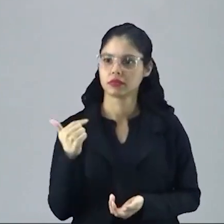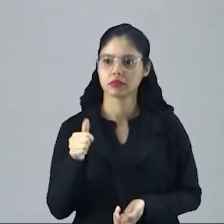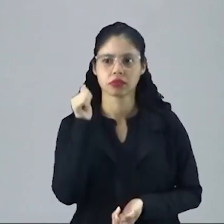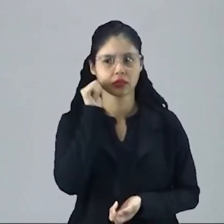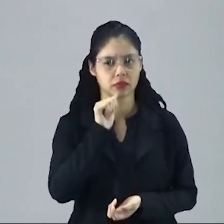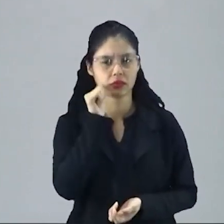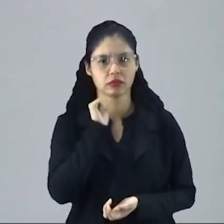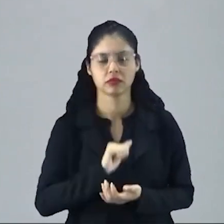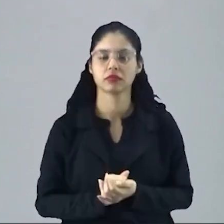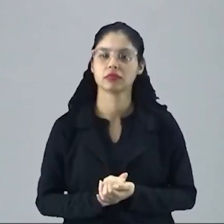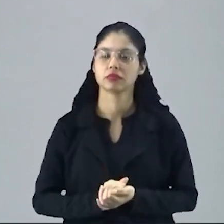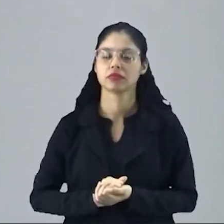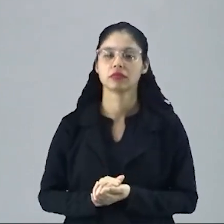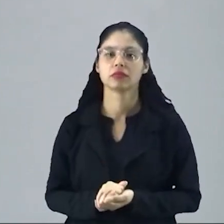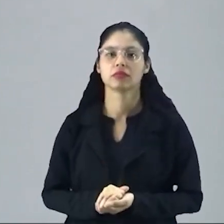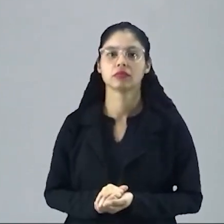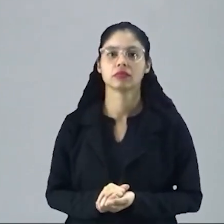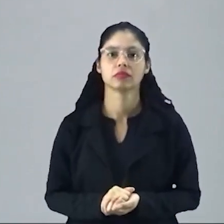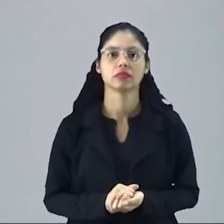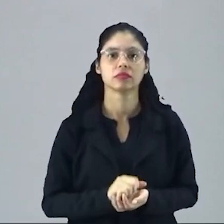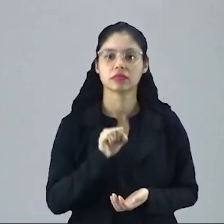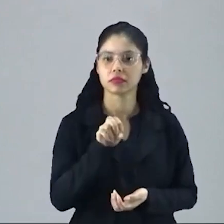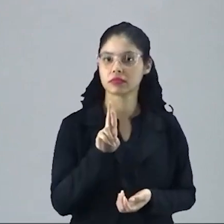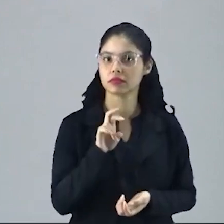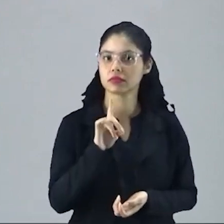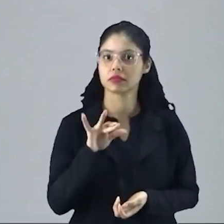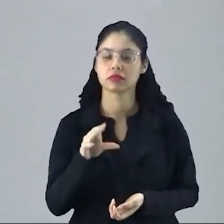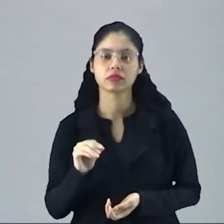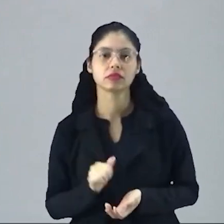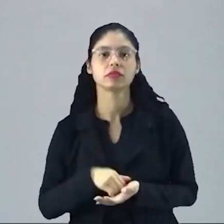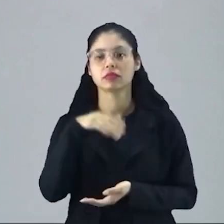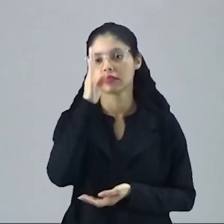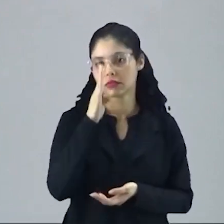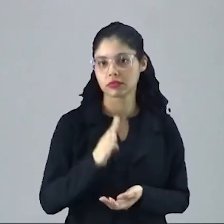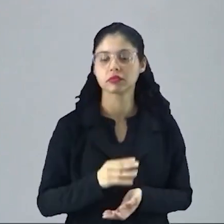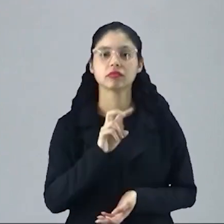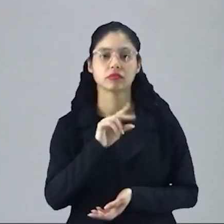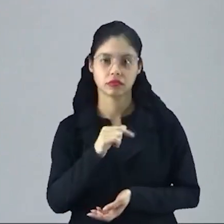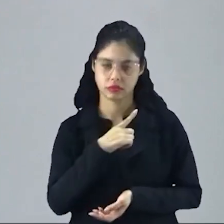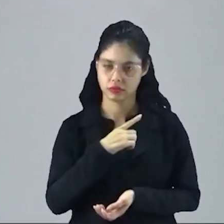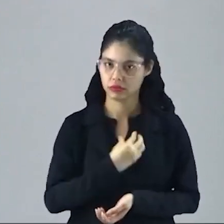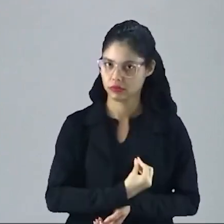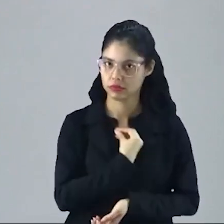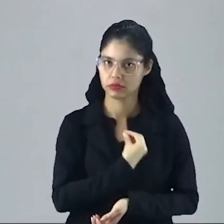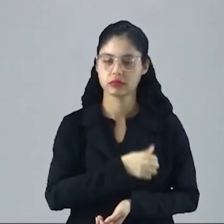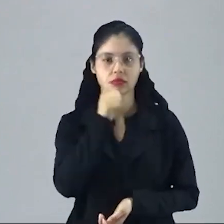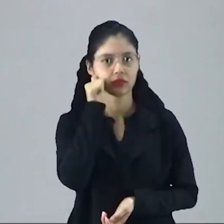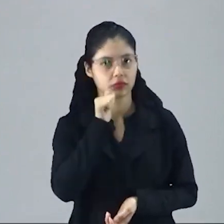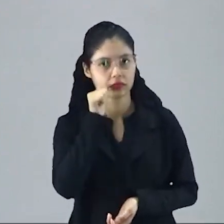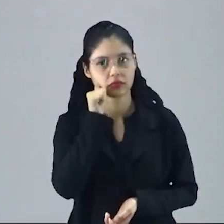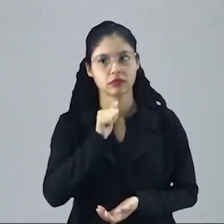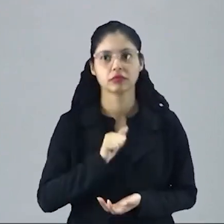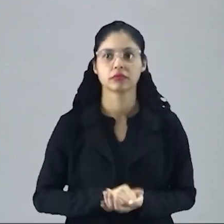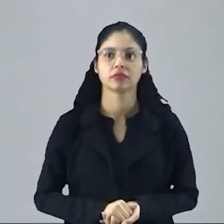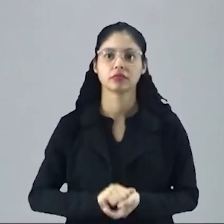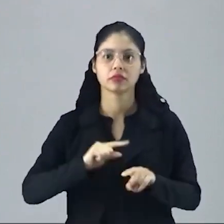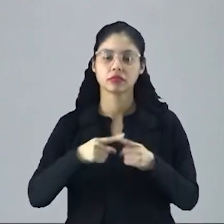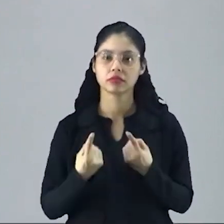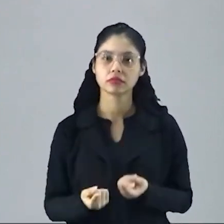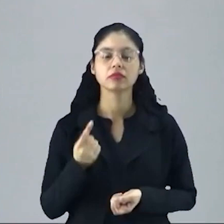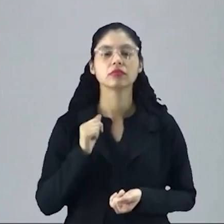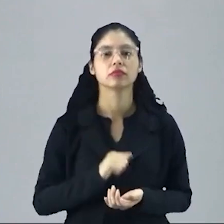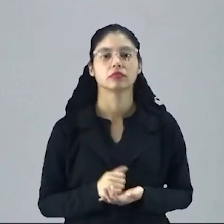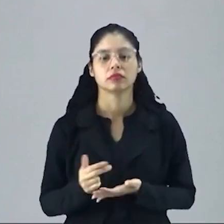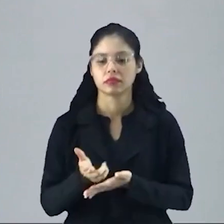muitas mulheres nesse meio. Nós vamos ter o surrealismo marcado no Brasil, e aí sim tem a presença de mulheres, tá? Mas